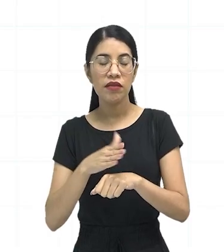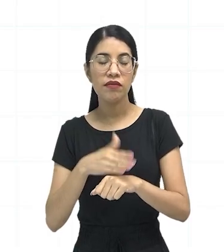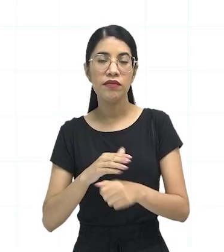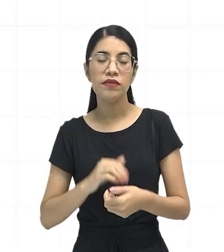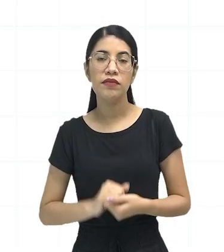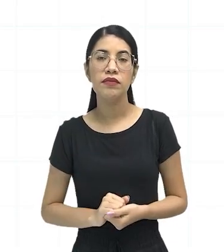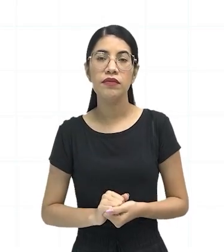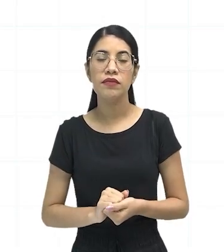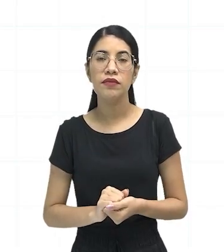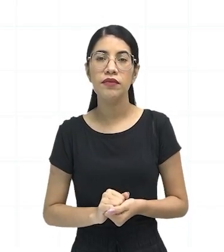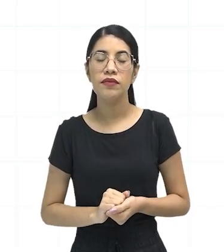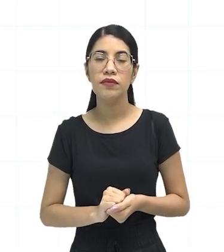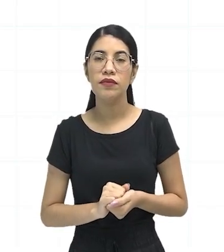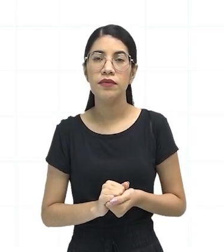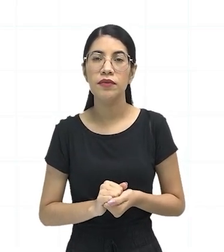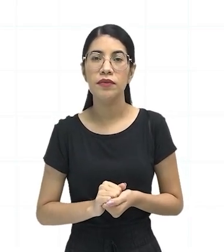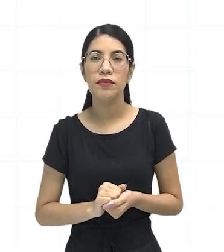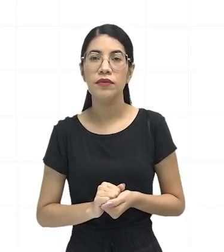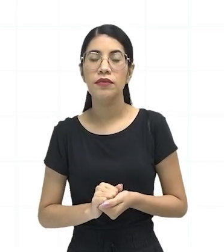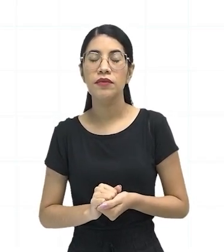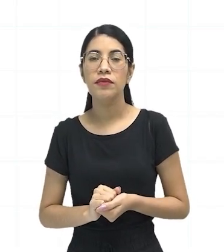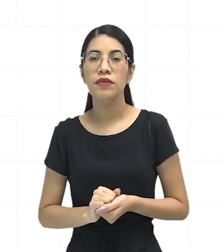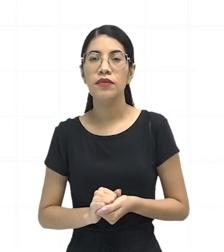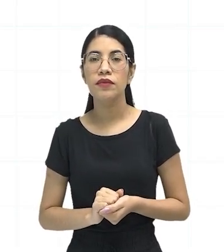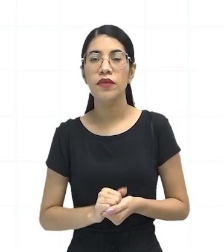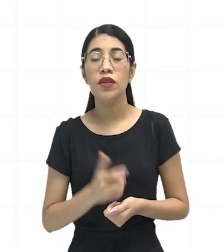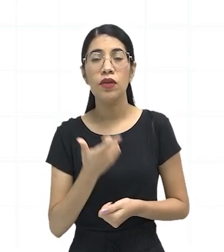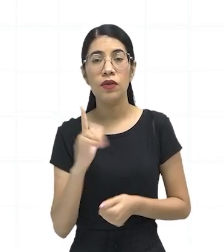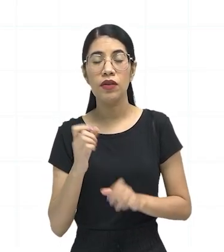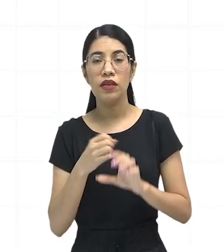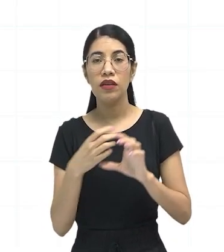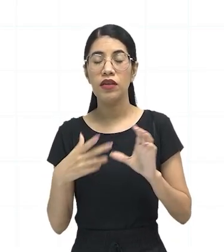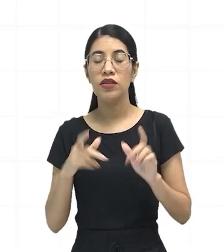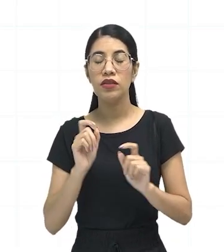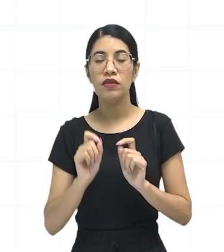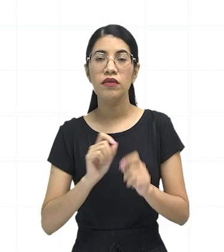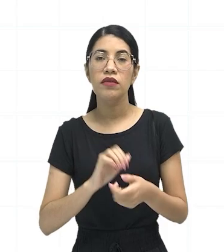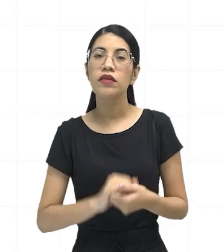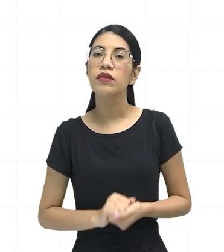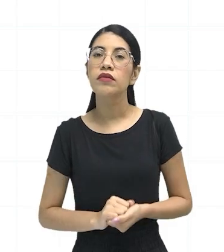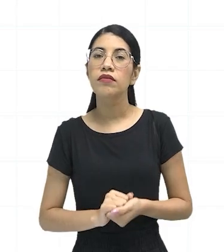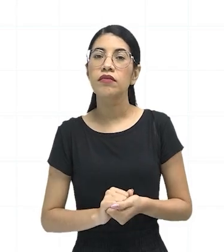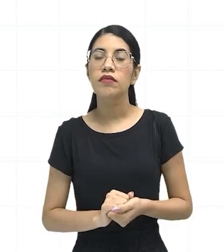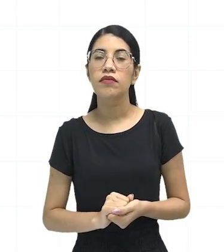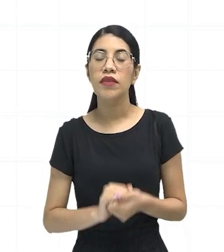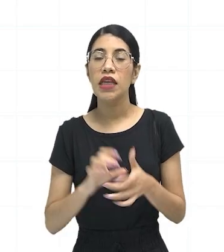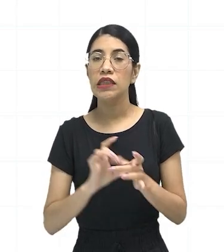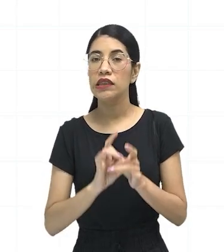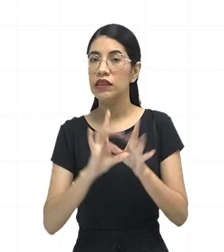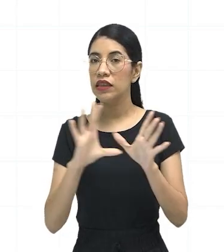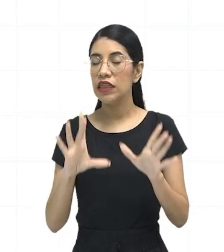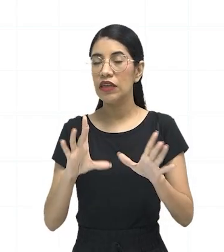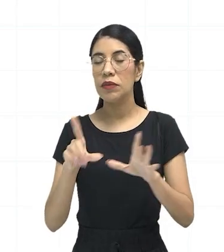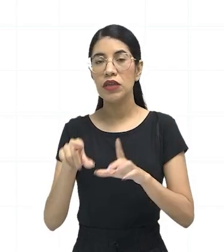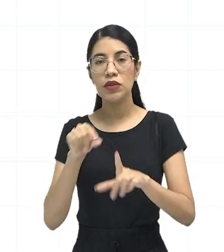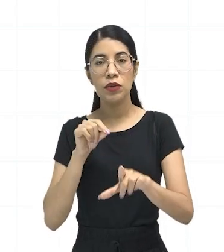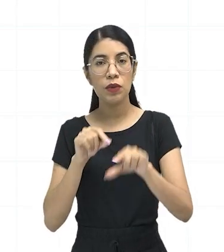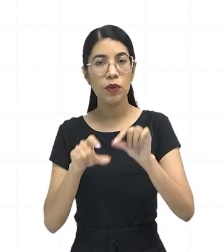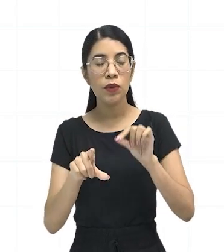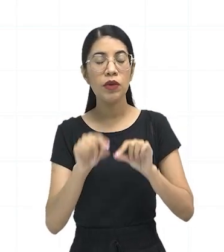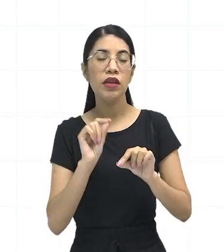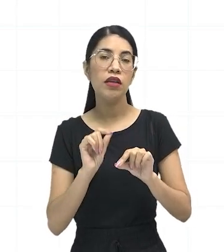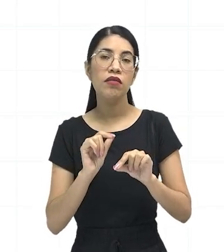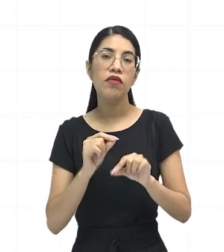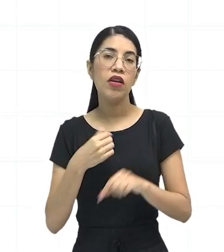realidade, não é mesmo? Outra característica é que você vai ter liberdade de escolha, você vai